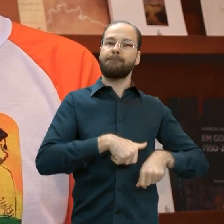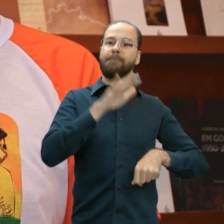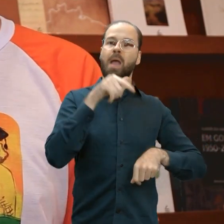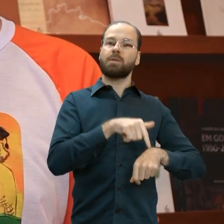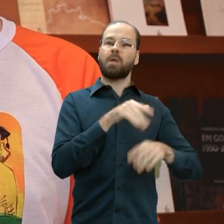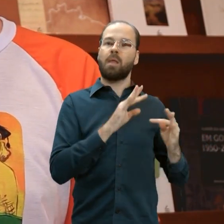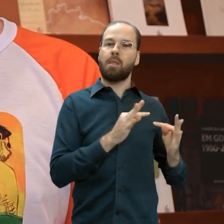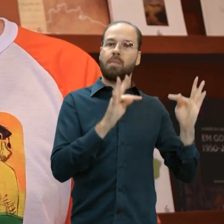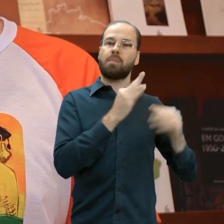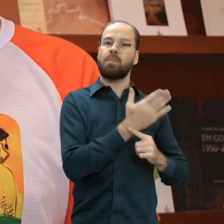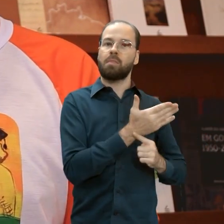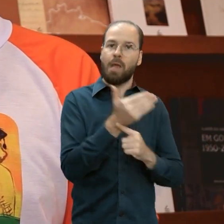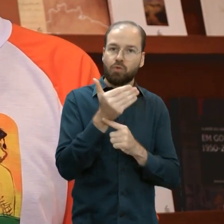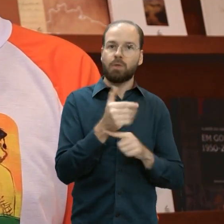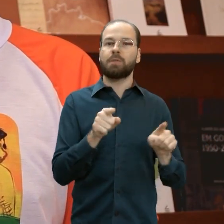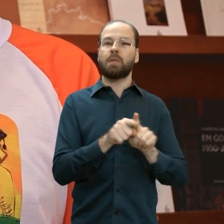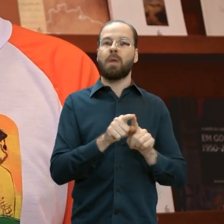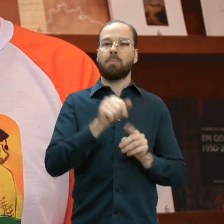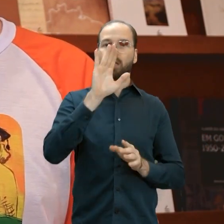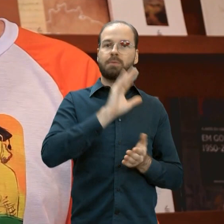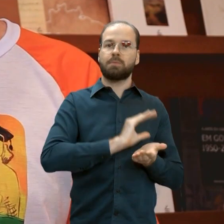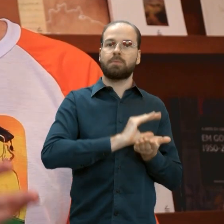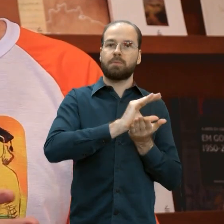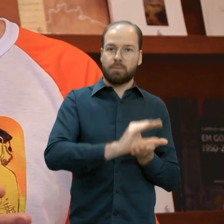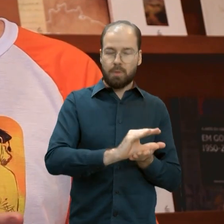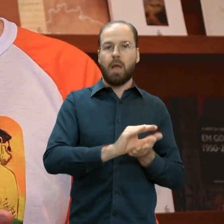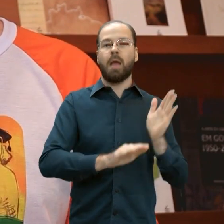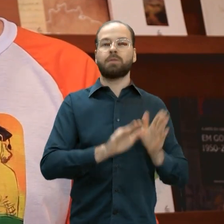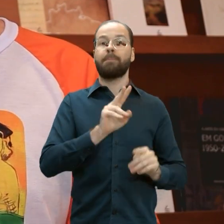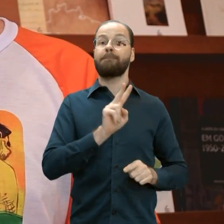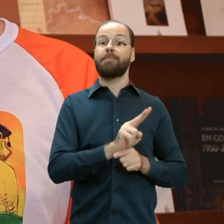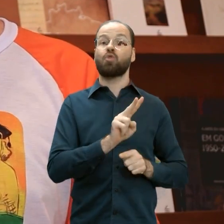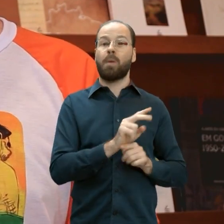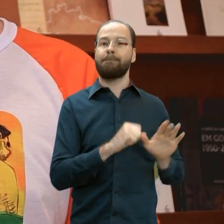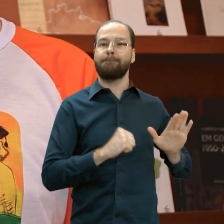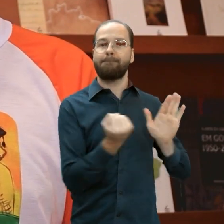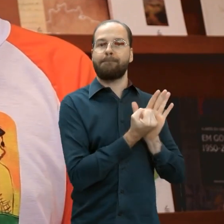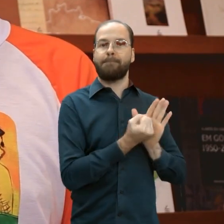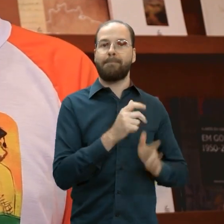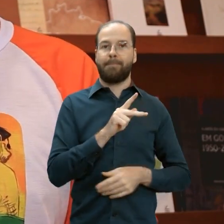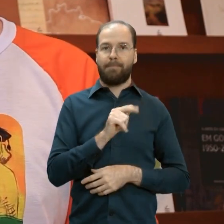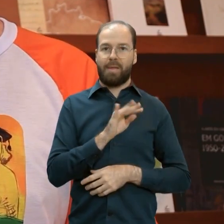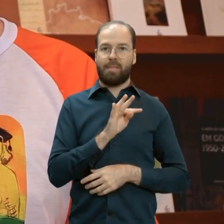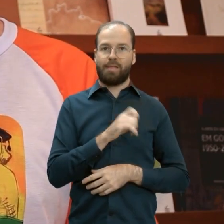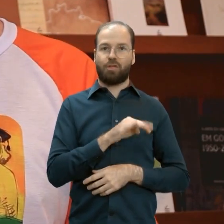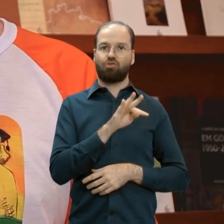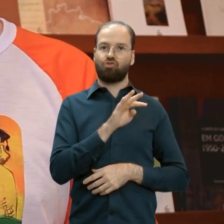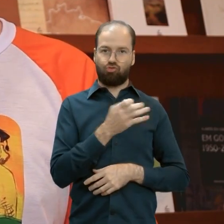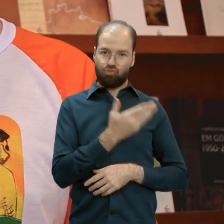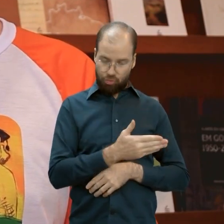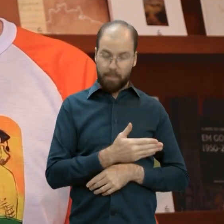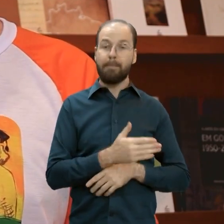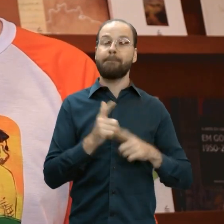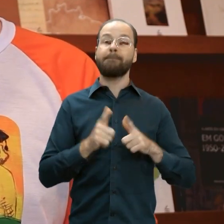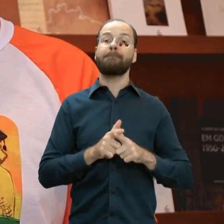tecnológico, maior aporte de capital e muitas vezes com proteção de patente. E aí estaria, Ana, o nosso maior